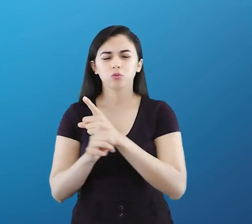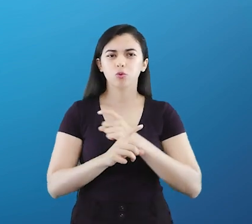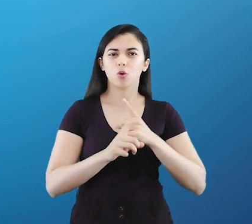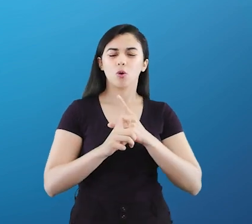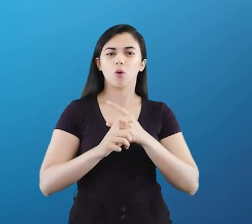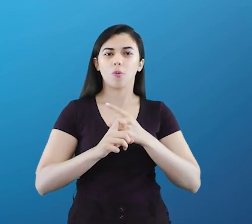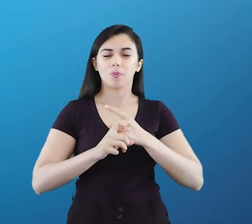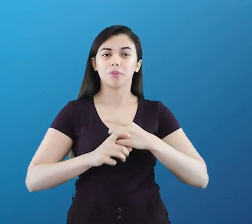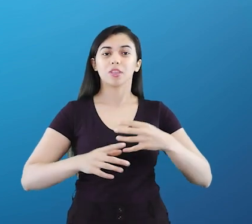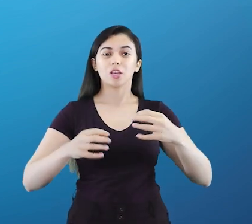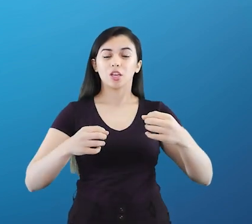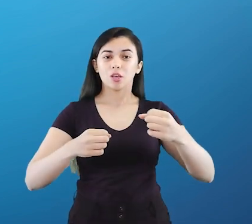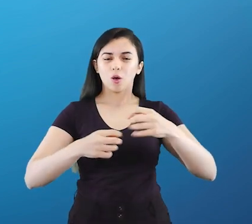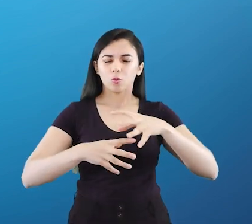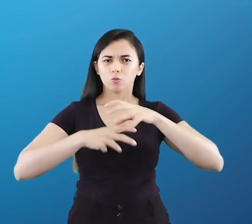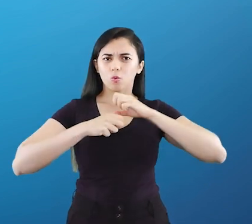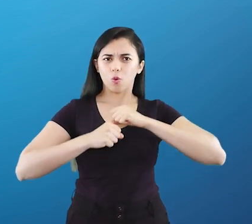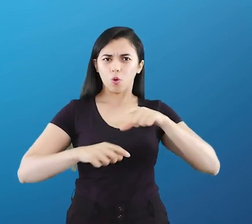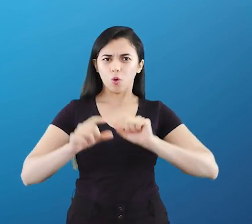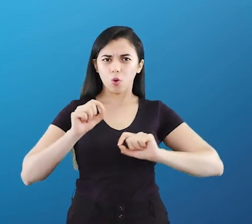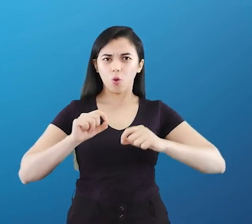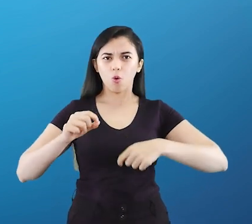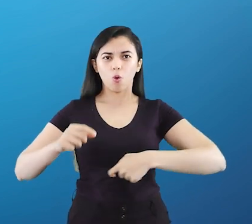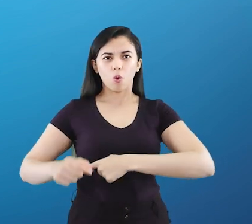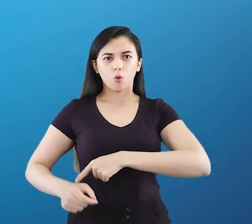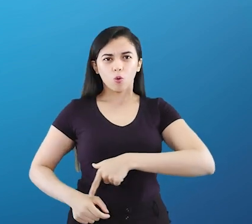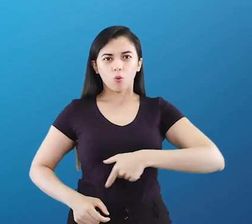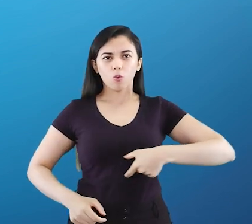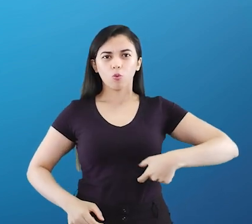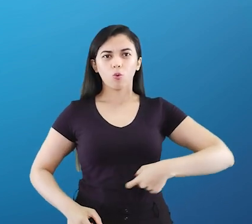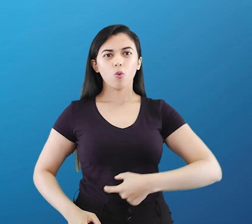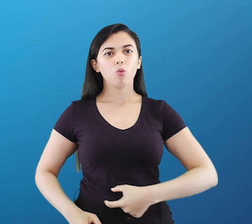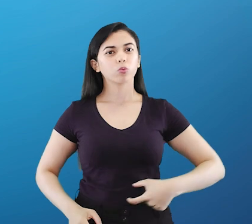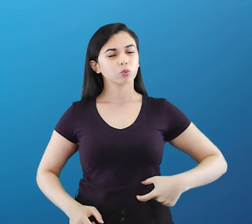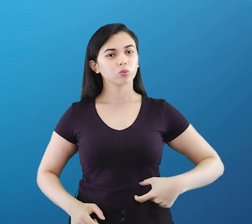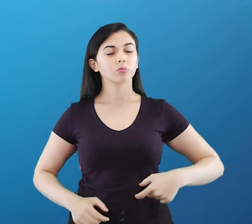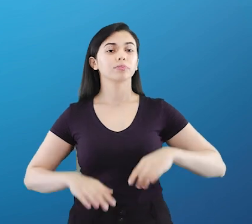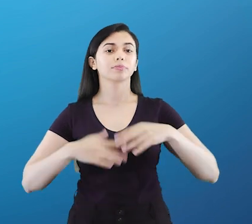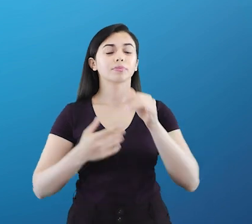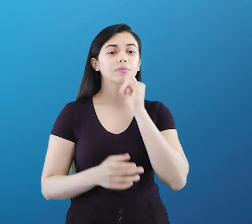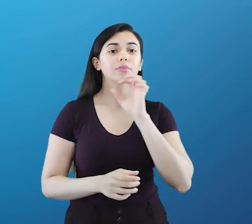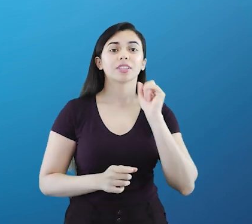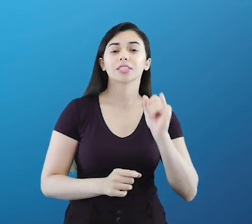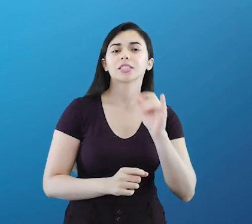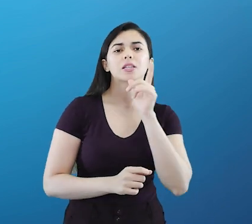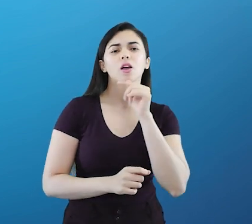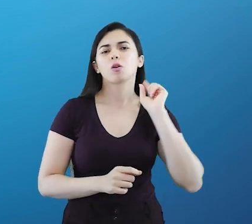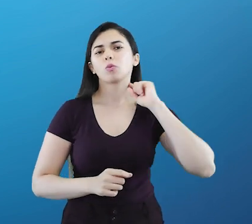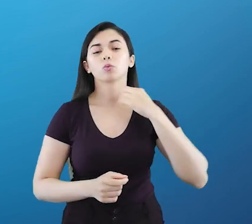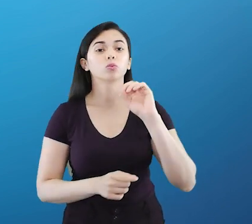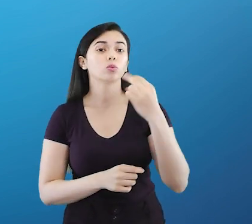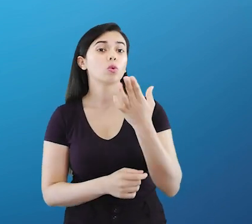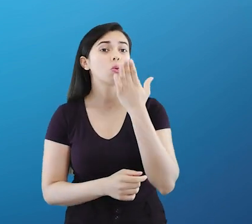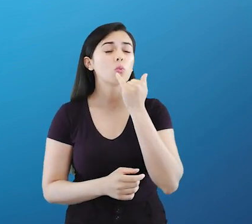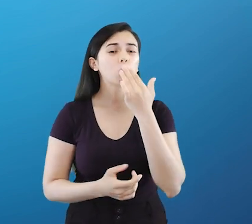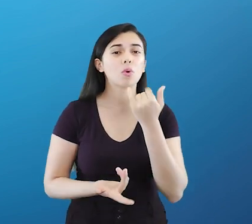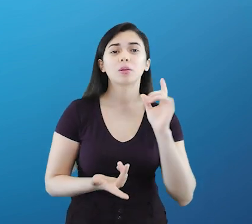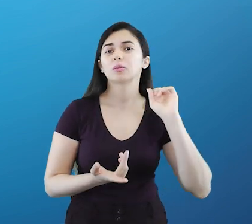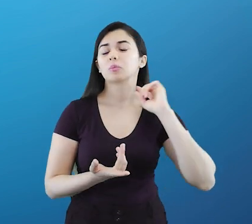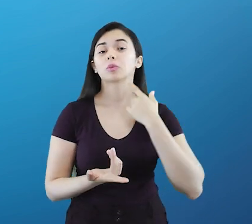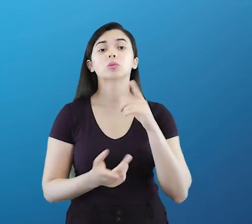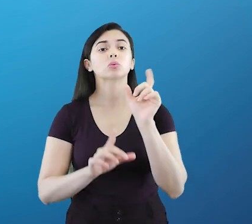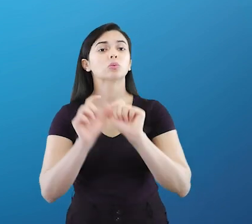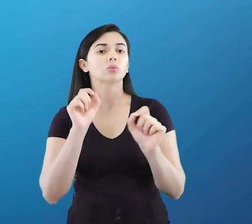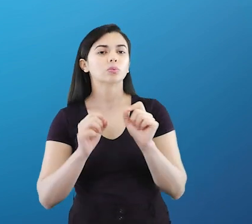grosso e intestino delgado. A contaminação fecal oral ou pela ingestão de água ou alimentos contaminados. Então aqui nós